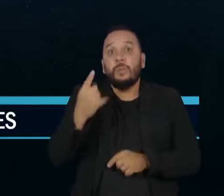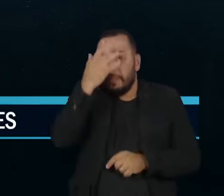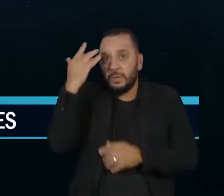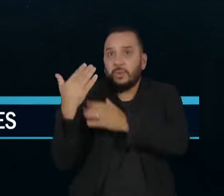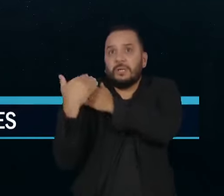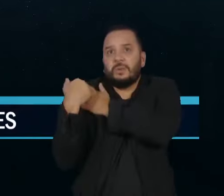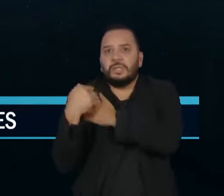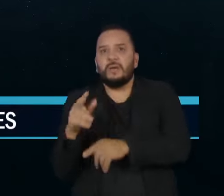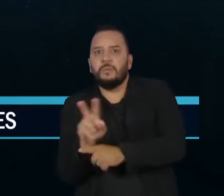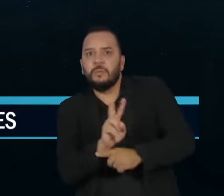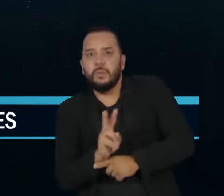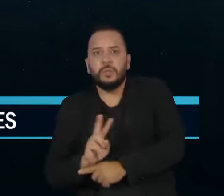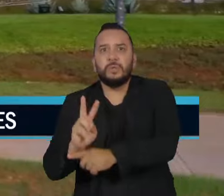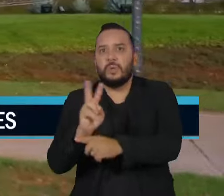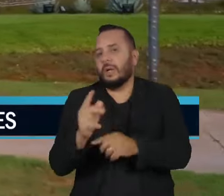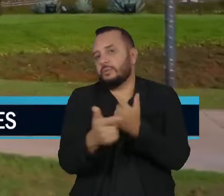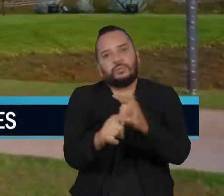de risco.